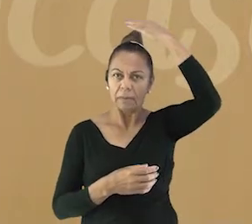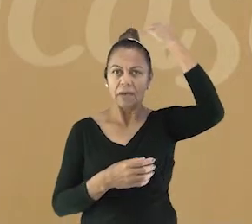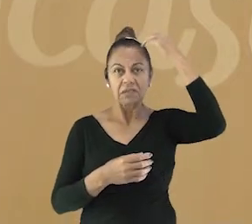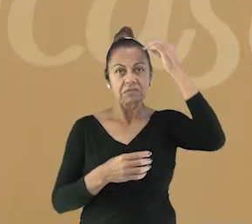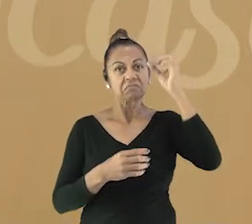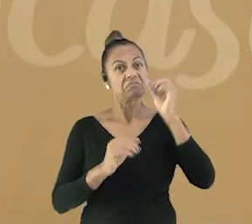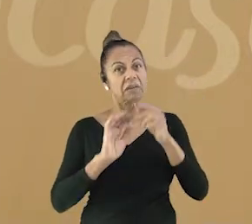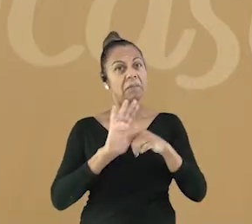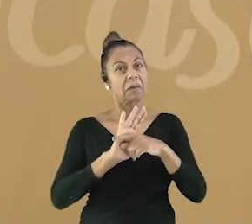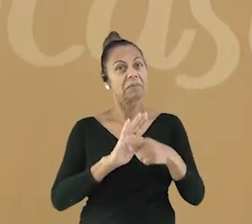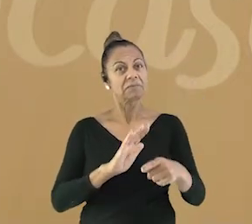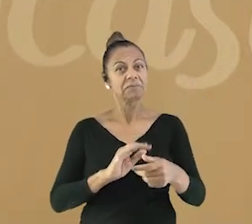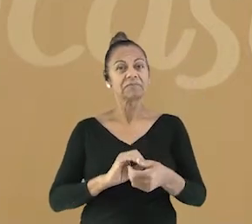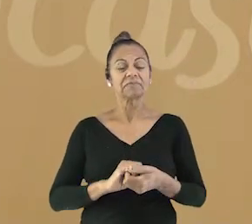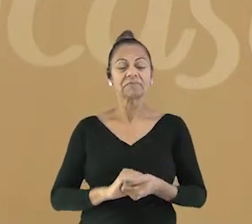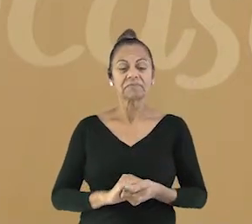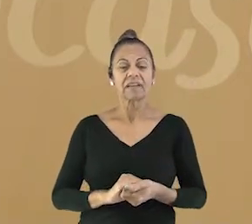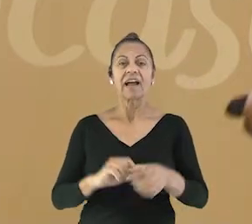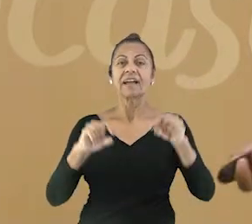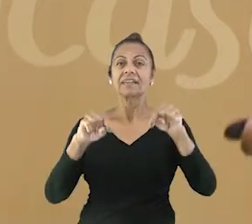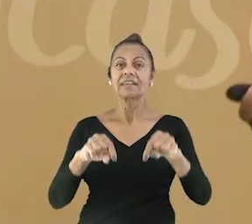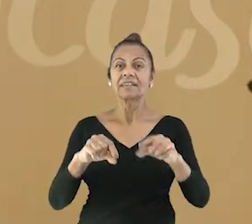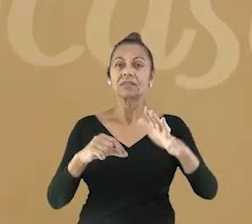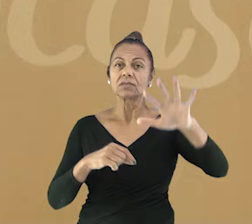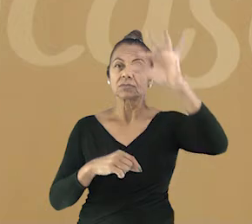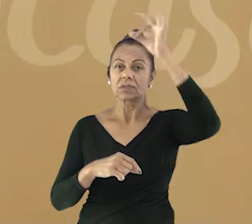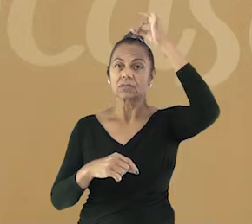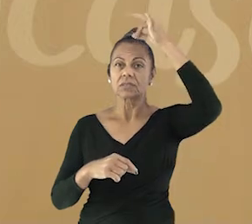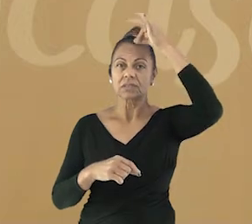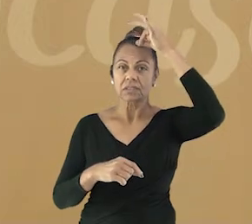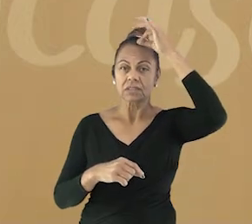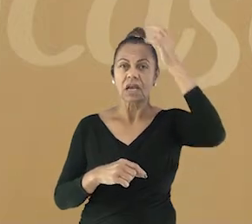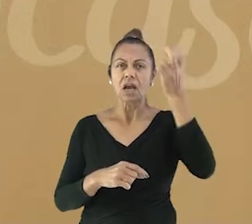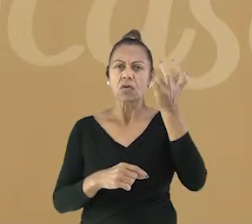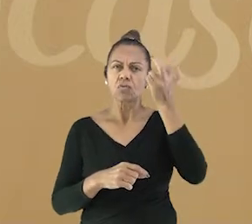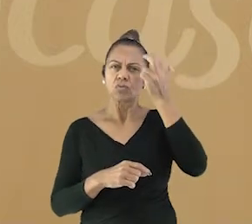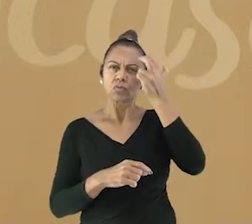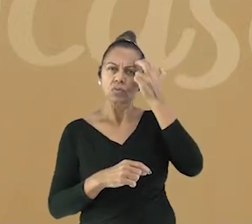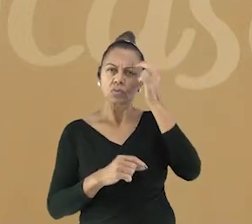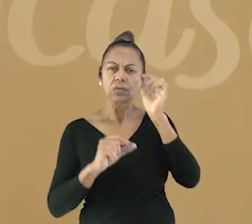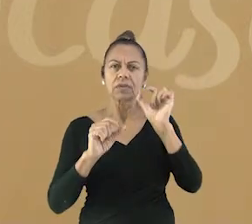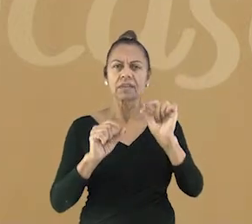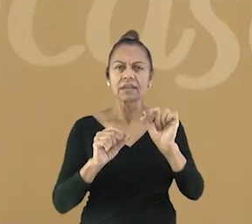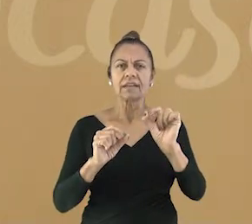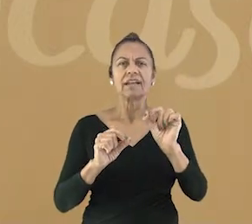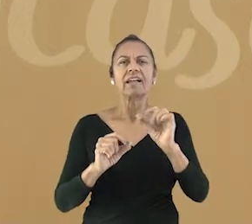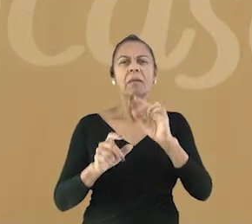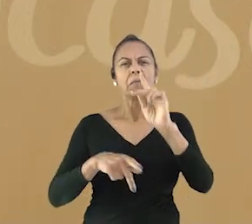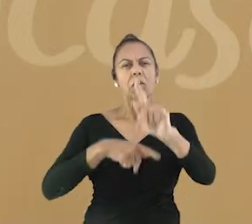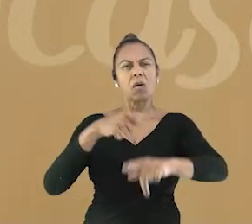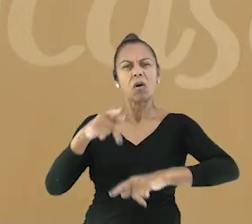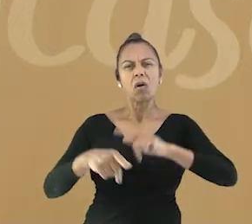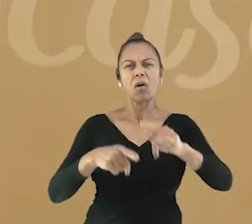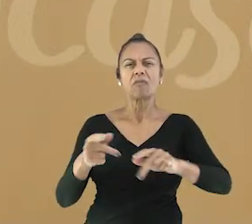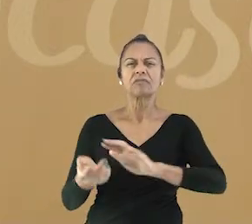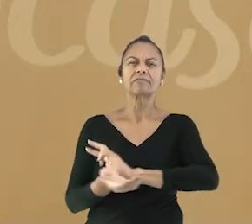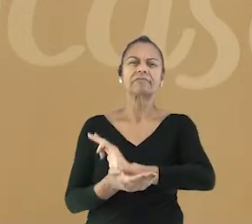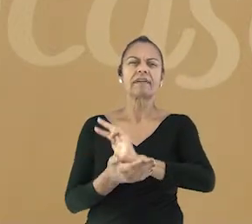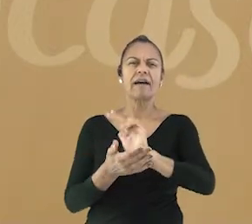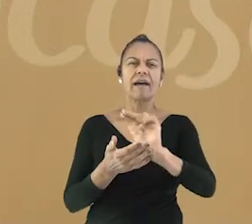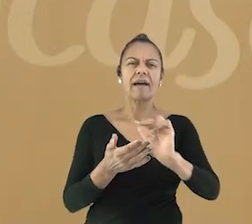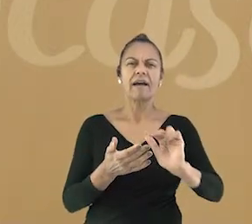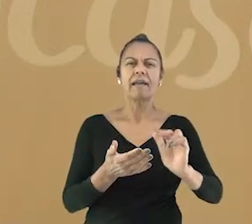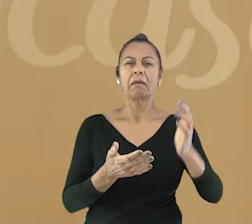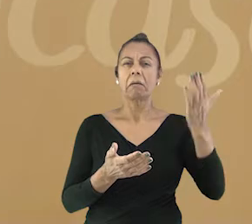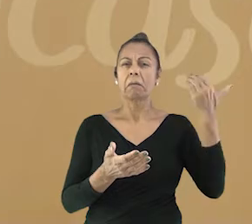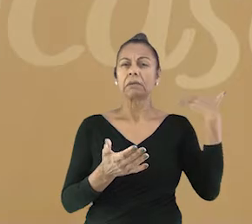como pertencentes a um mesmo grupo cultural. Como no exemplo das pessoas que usam turbante que eu falei lá no início da